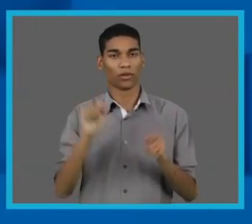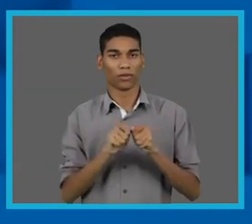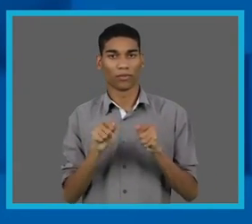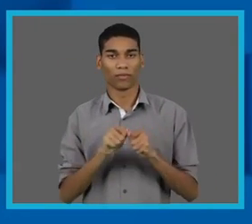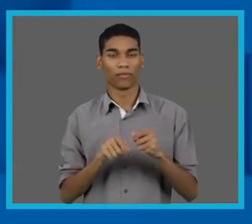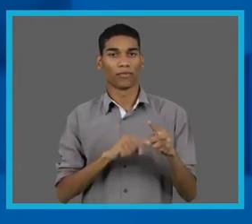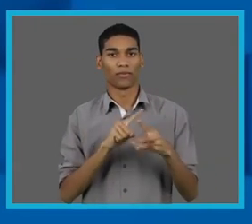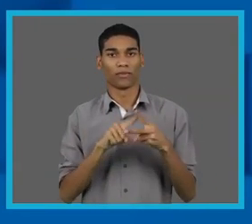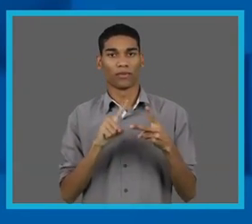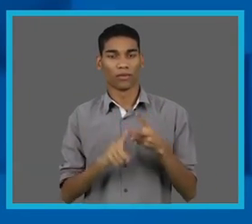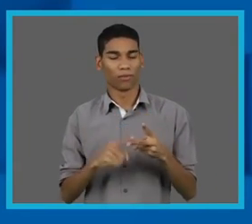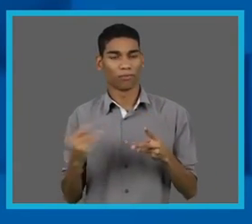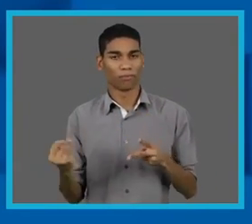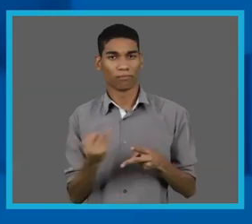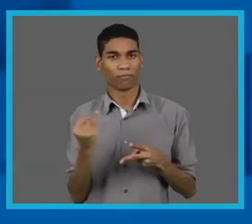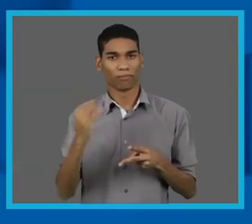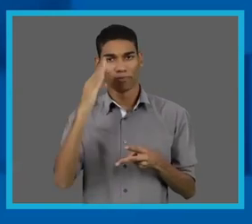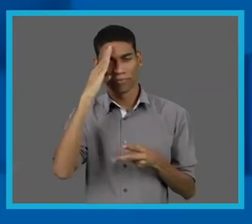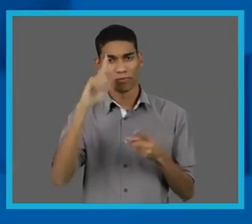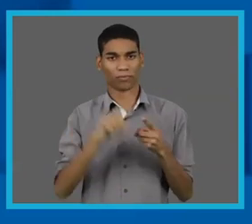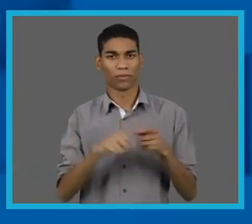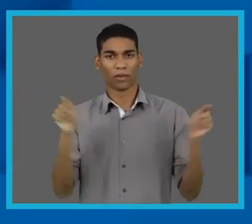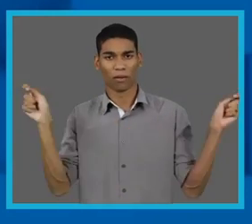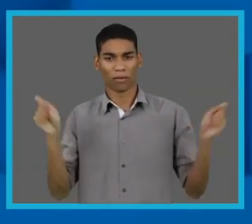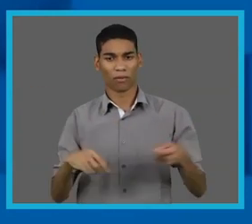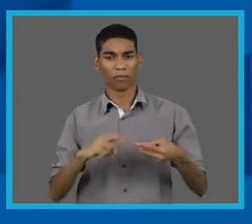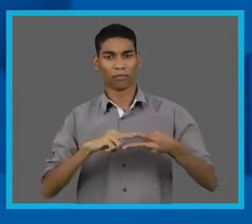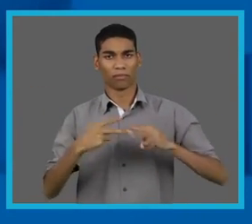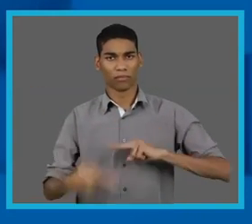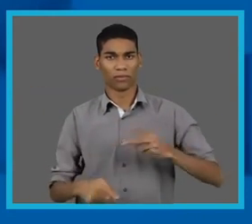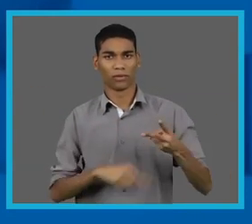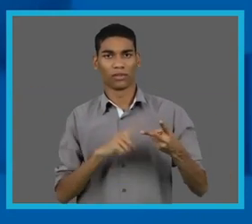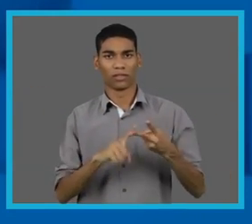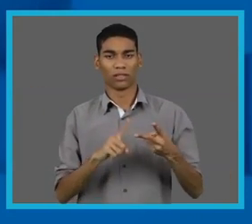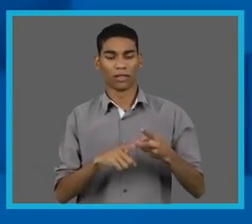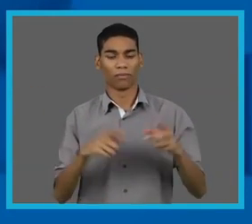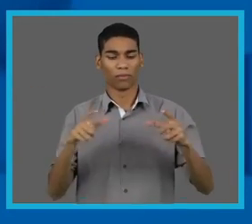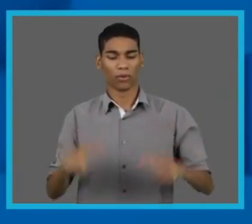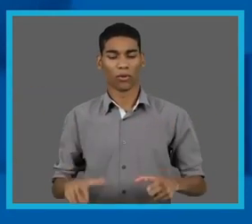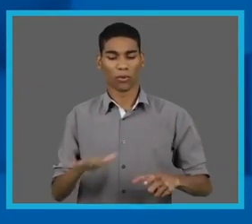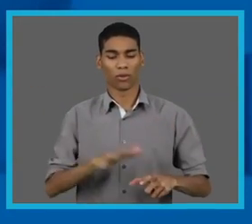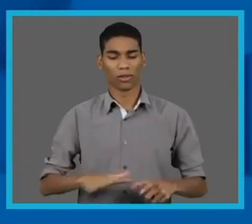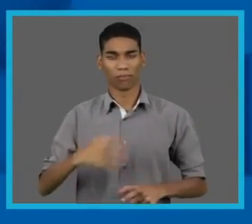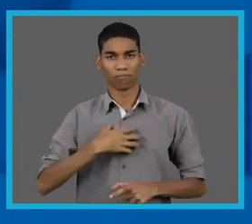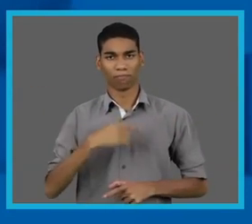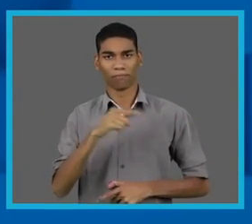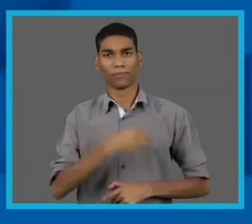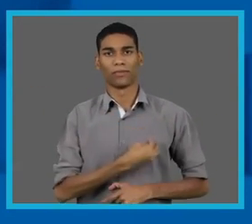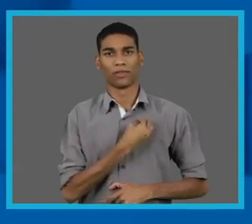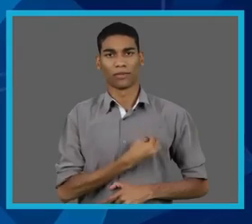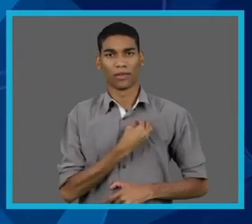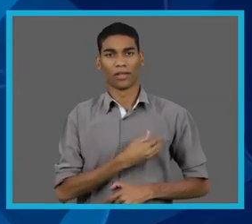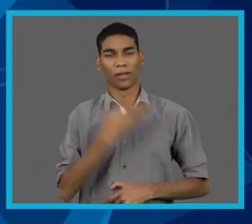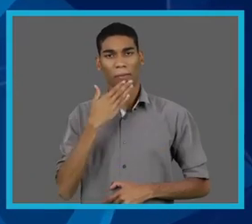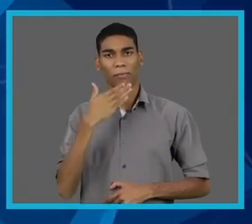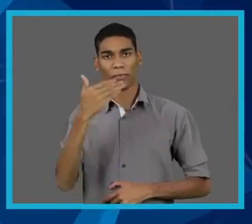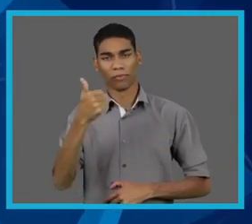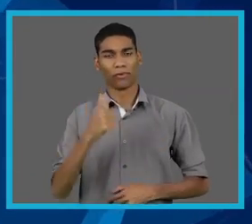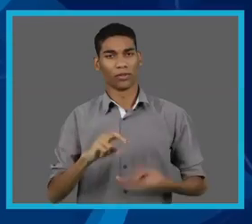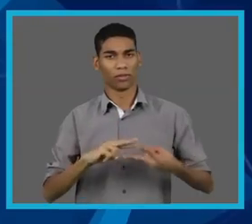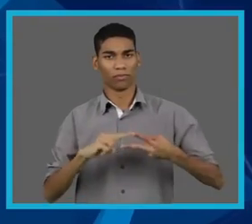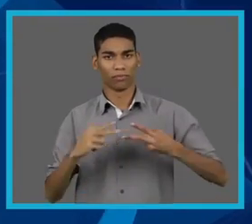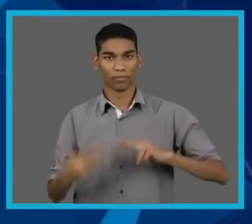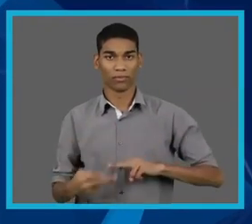é o resultado de dois principais fatores: a capacidade genética e as condições do ambiente que ele vive. Para o